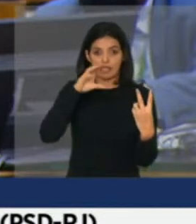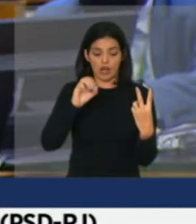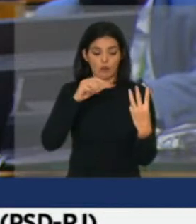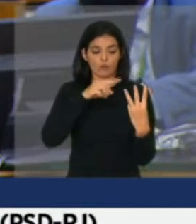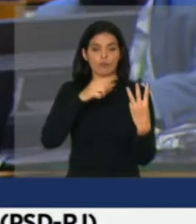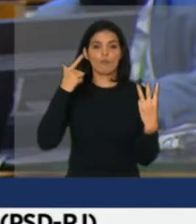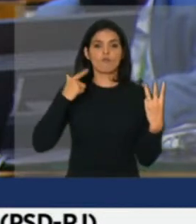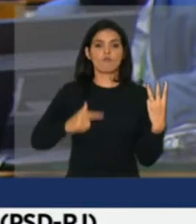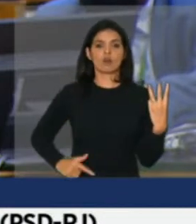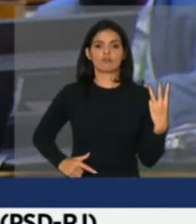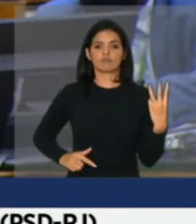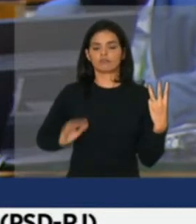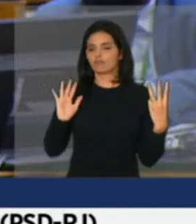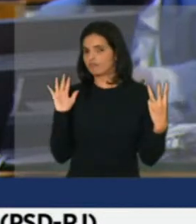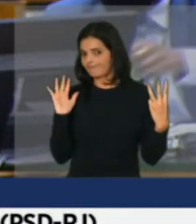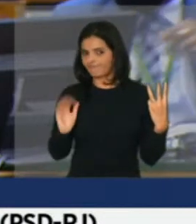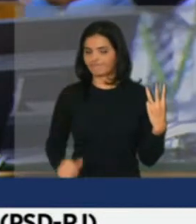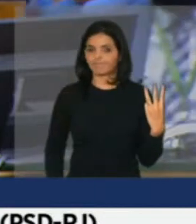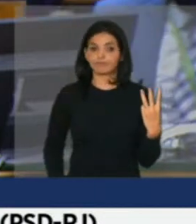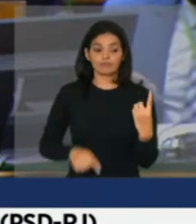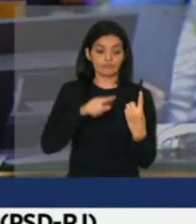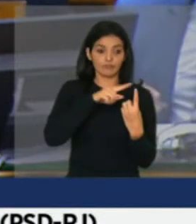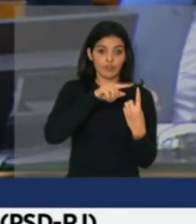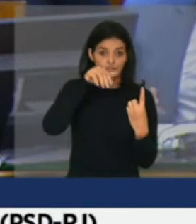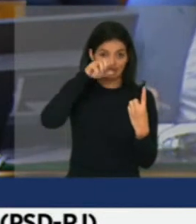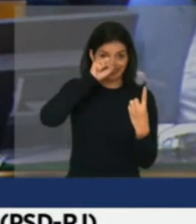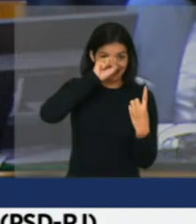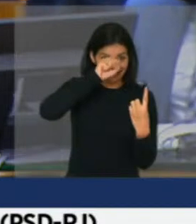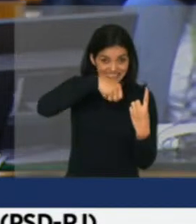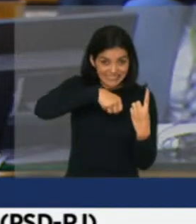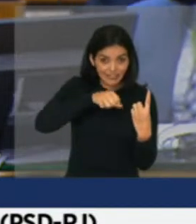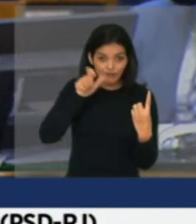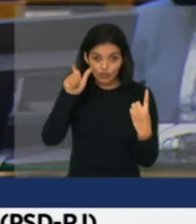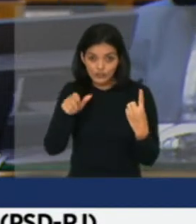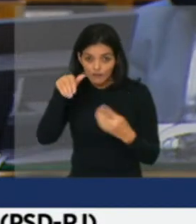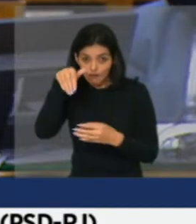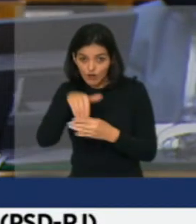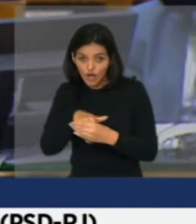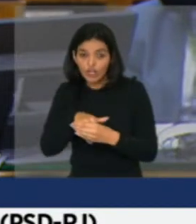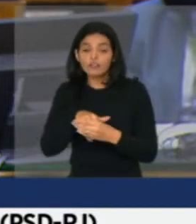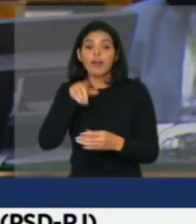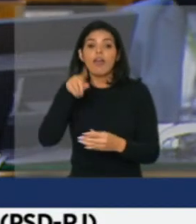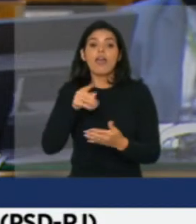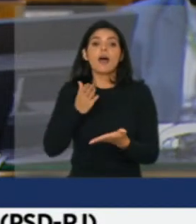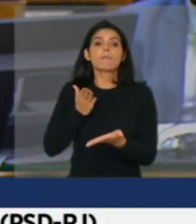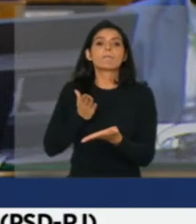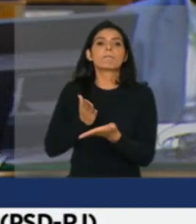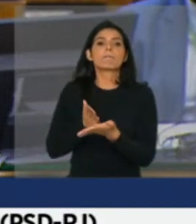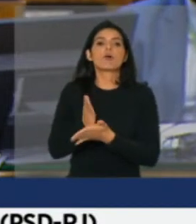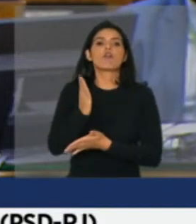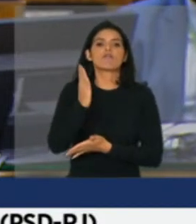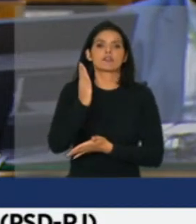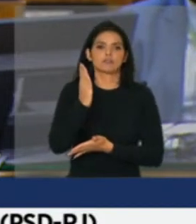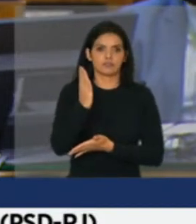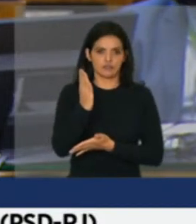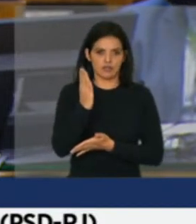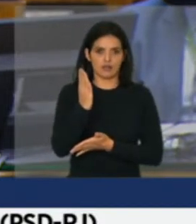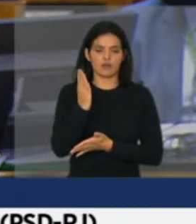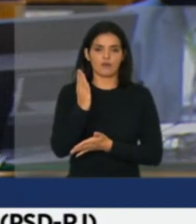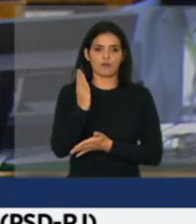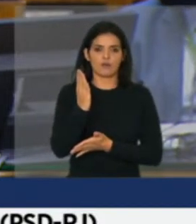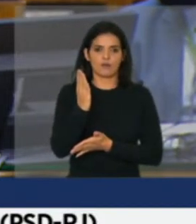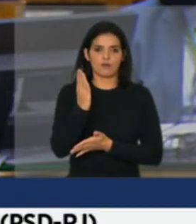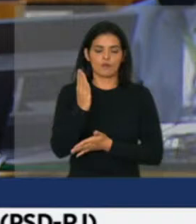abstenção. Ao votar sim, o parlamentar vota pela aprovação do projeto